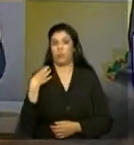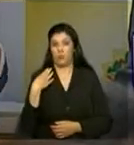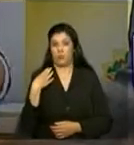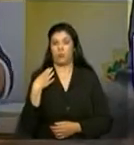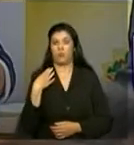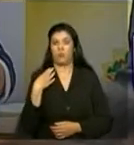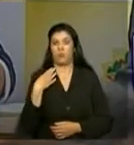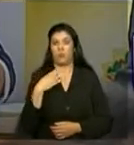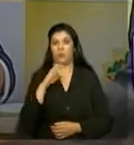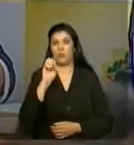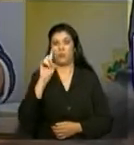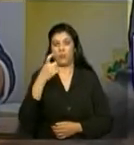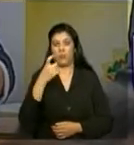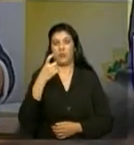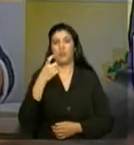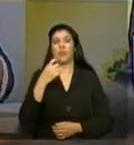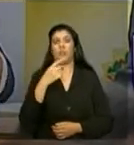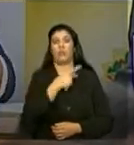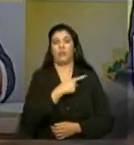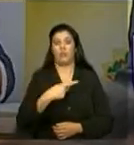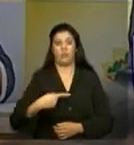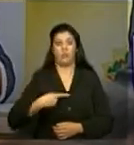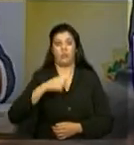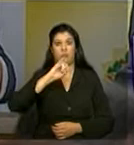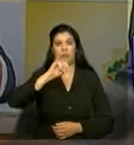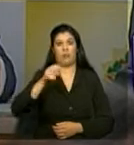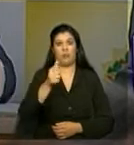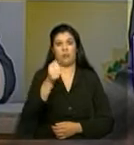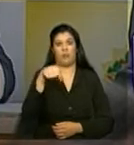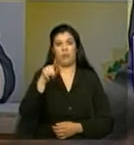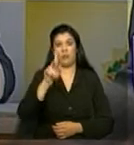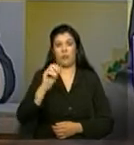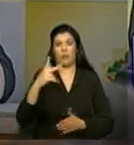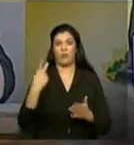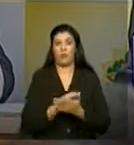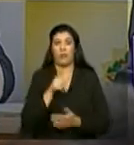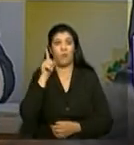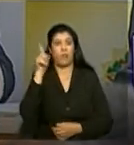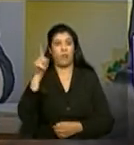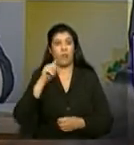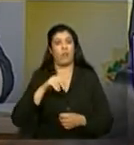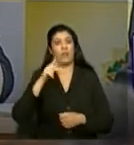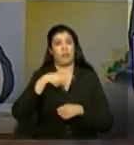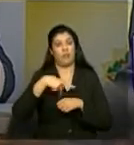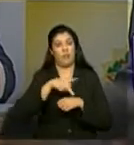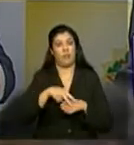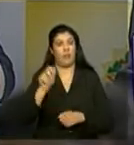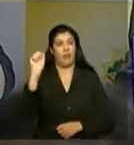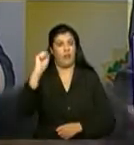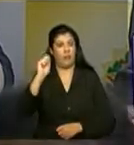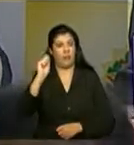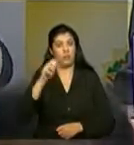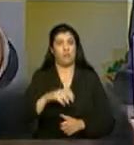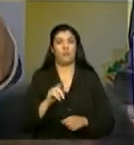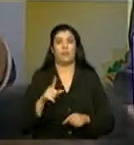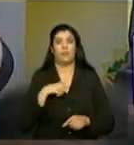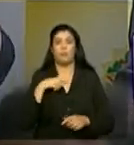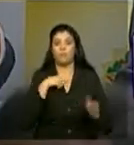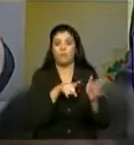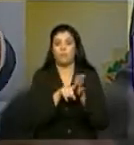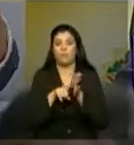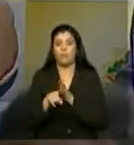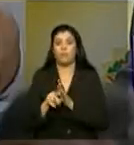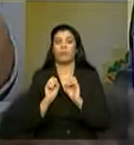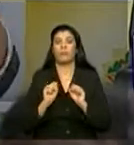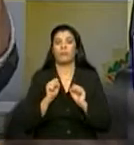ex presidente jango ocorreu na argentina e há suspeitas de que isto